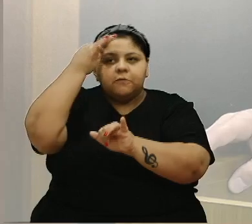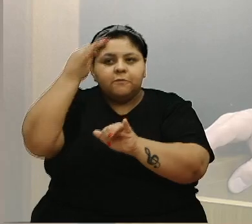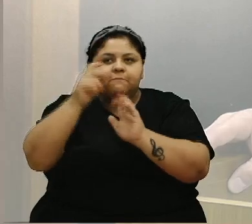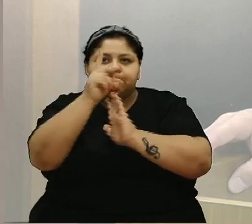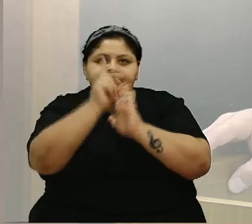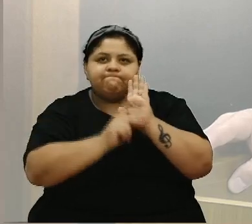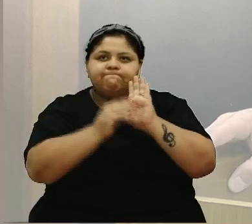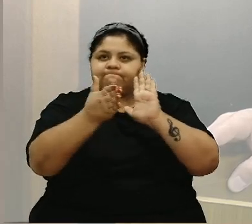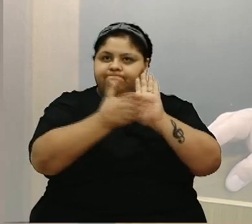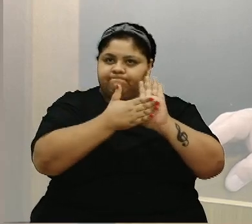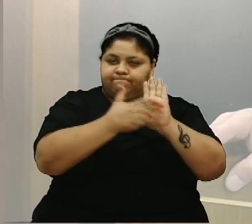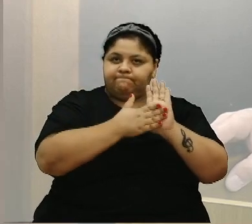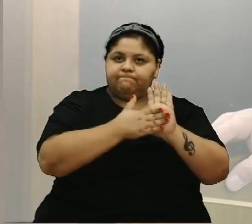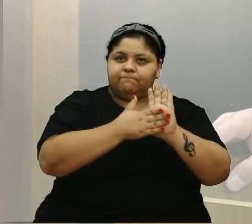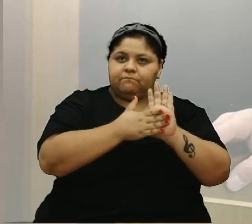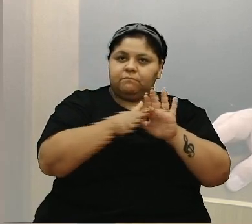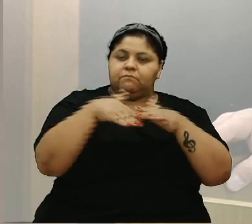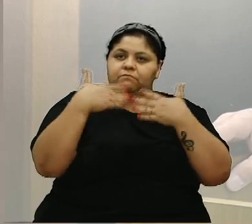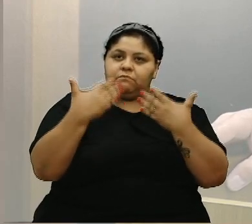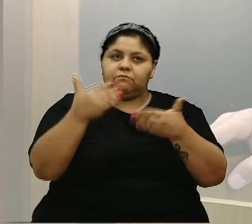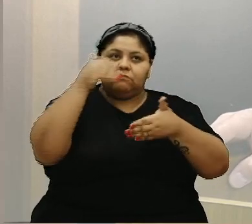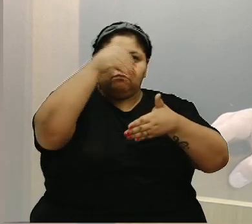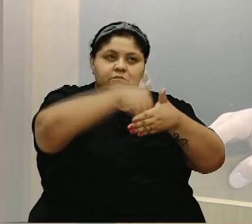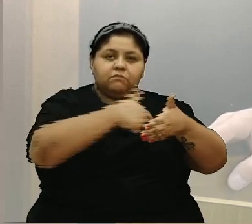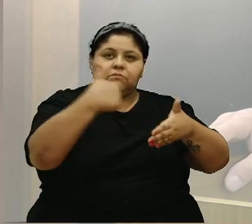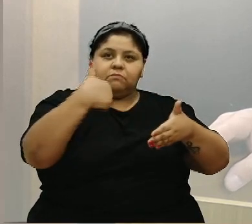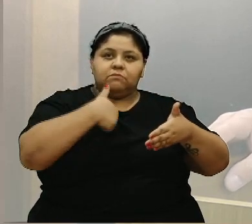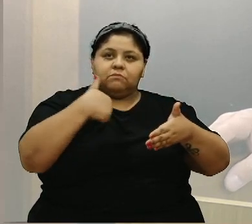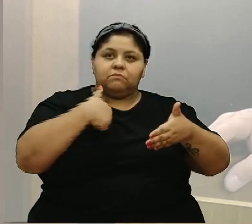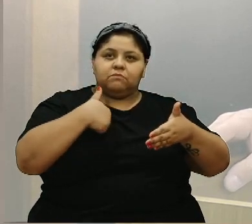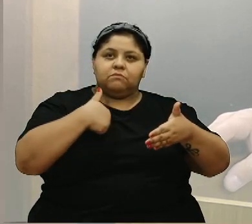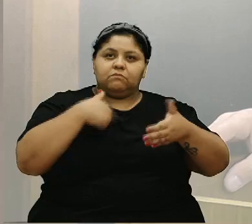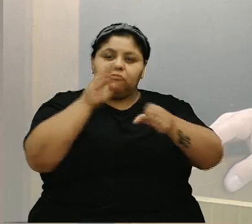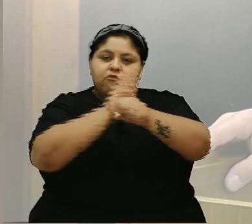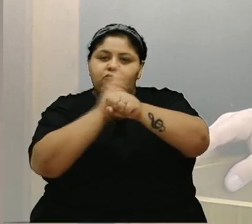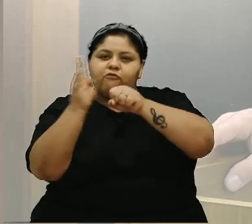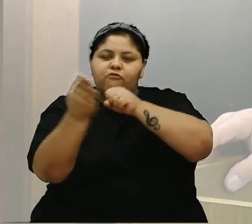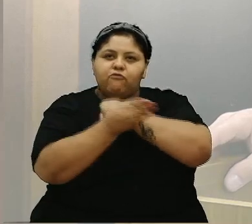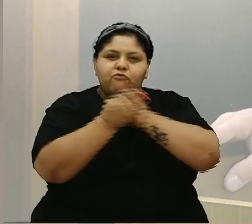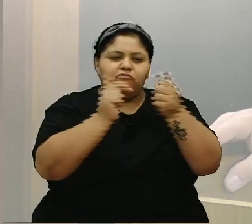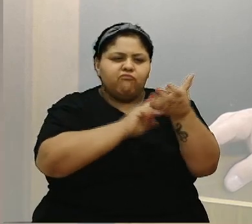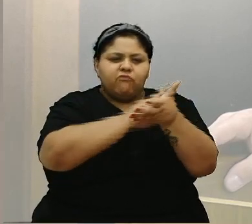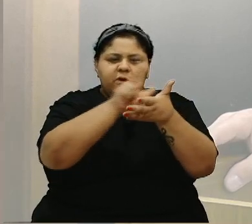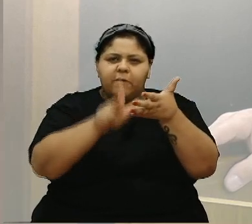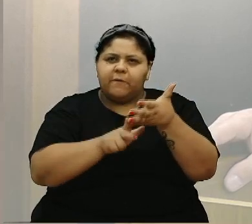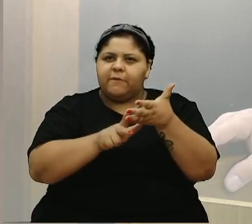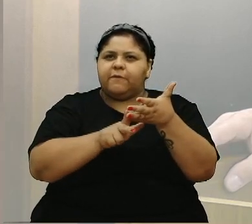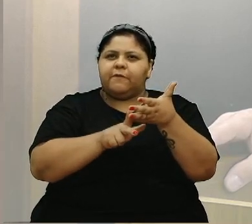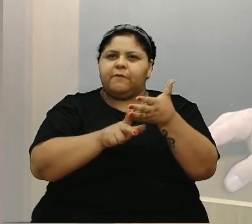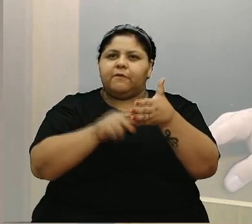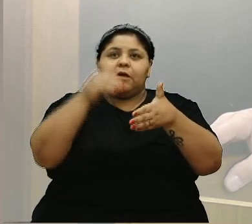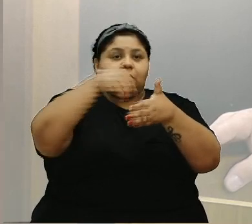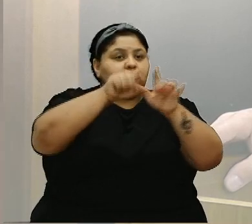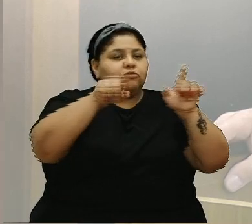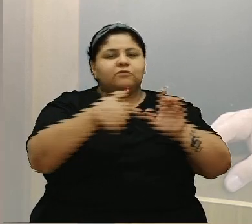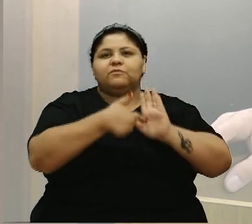nossas propostas. Tanto é que os votos meus vieram de todos os bairros, de todos os cantos da cidade, as urnas disseram